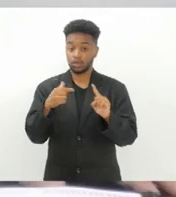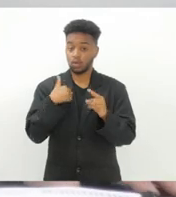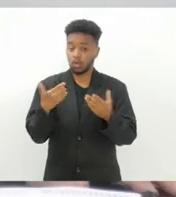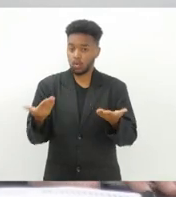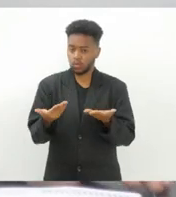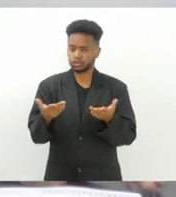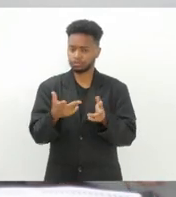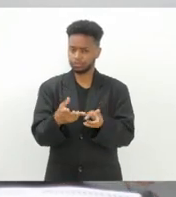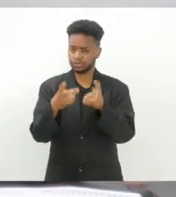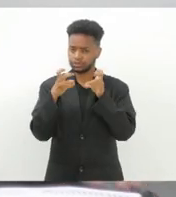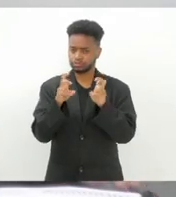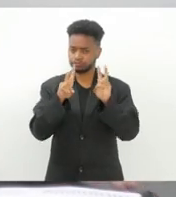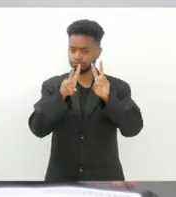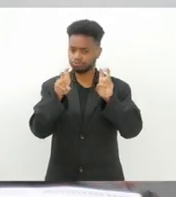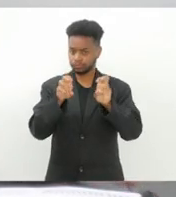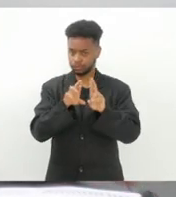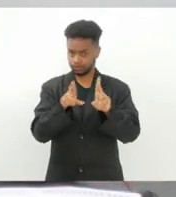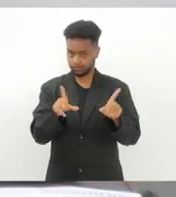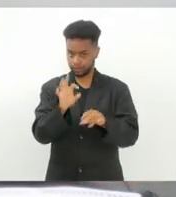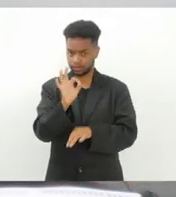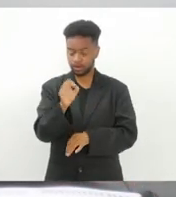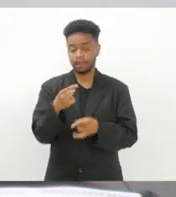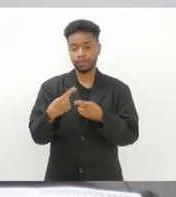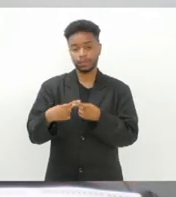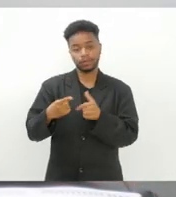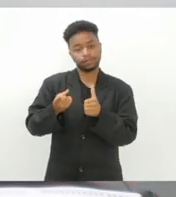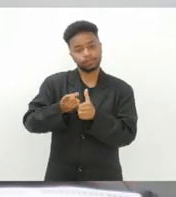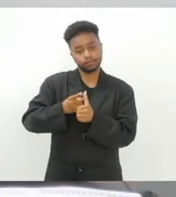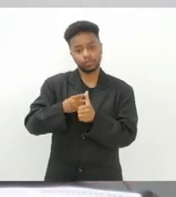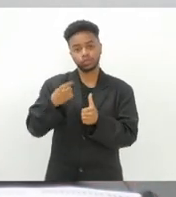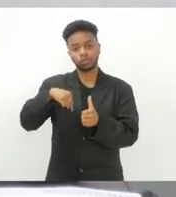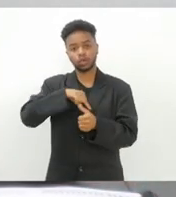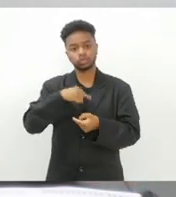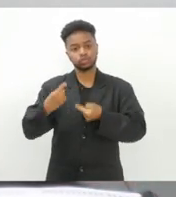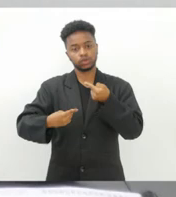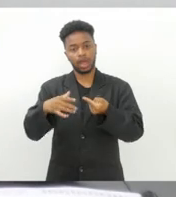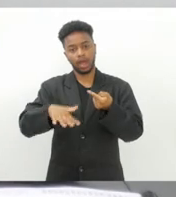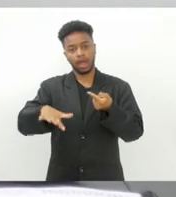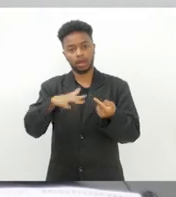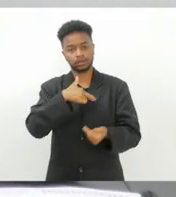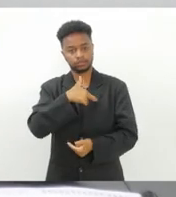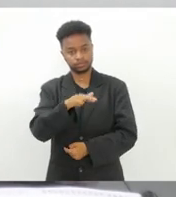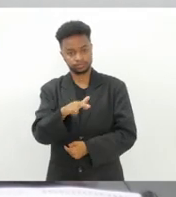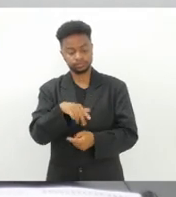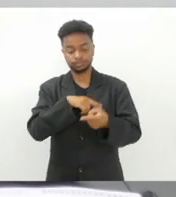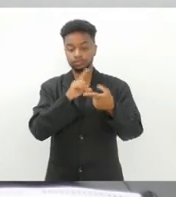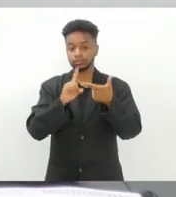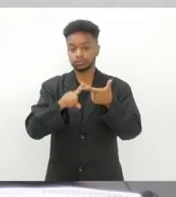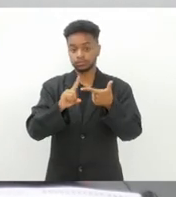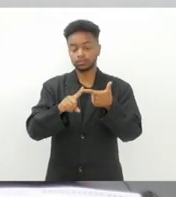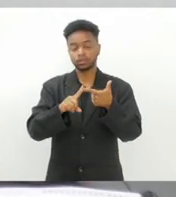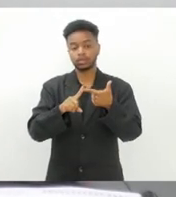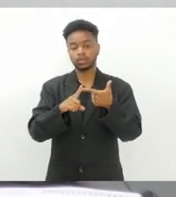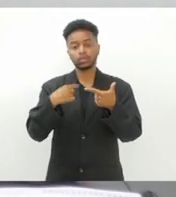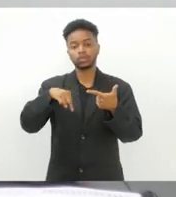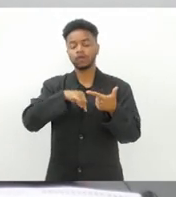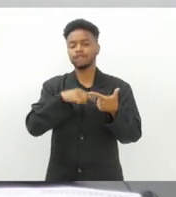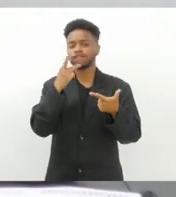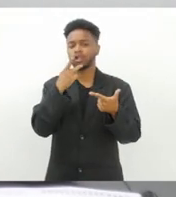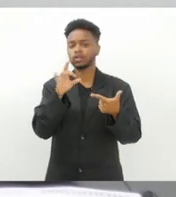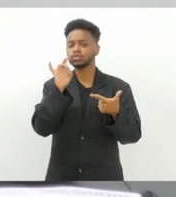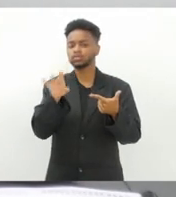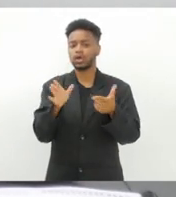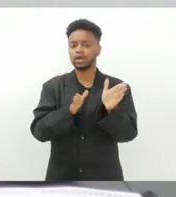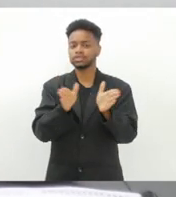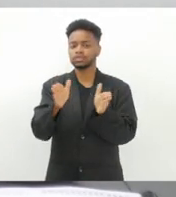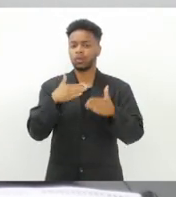coisa diferente. Primeiro, porque a gente está tratando do ambiente religioso, e depois, porque a gente não está falando apenas da